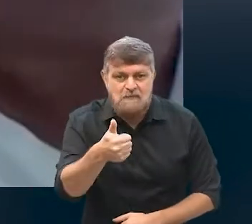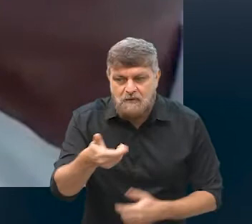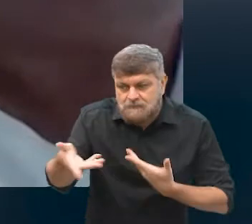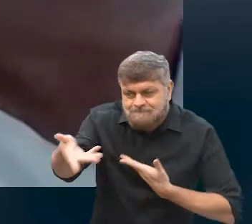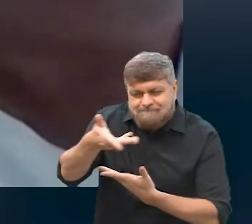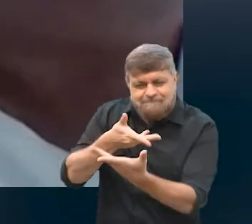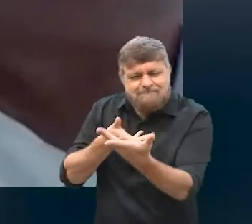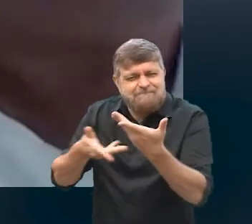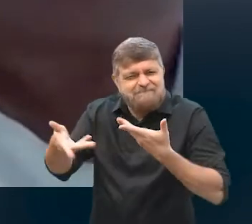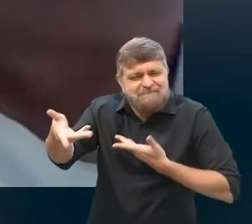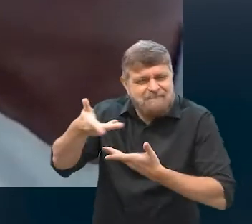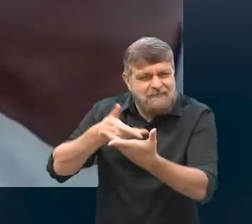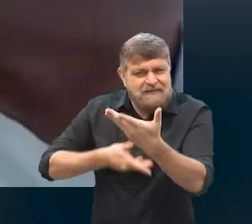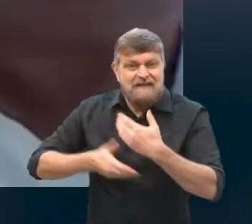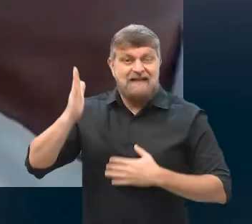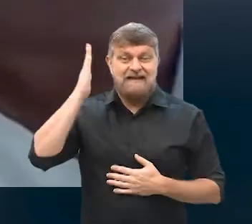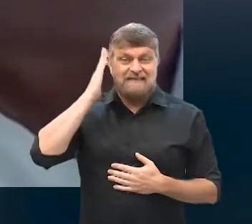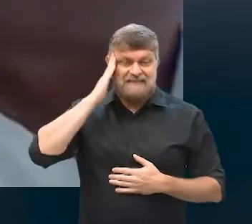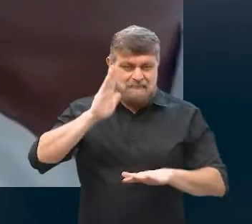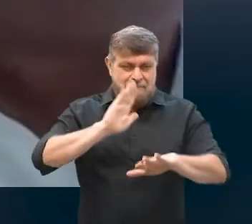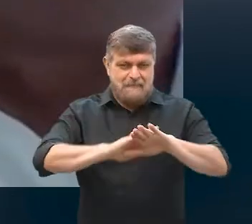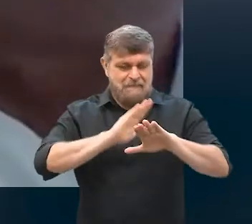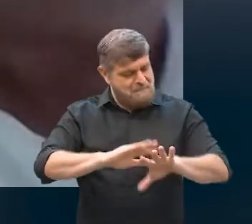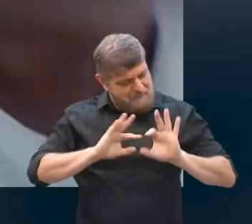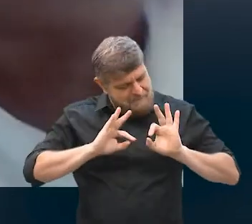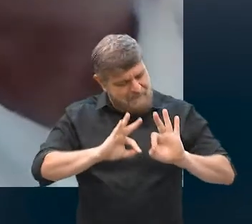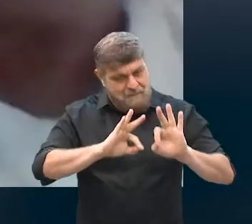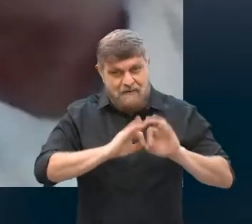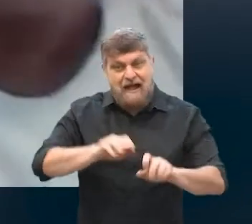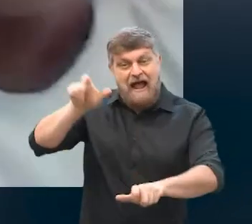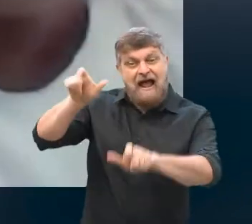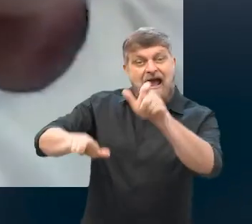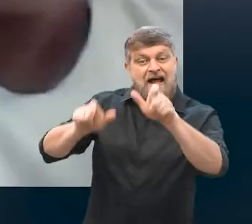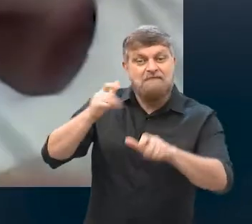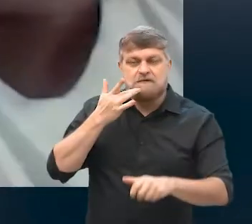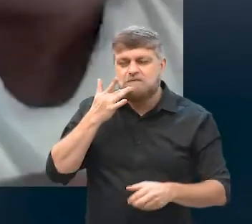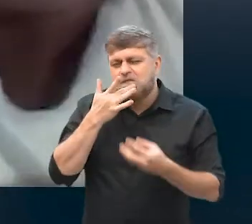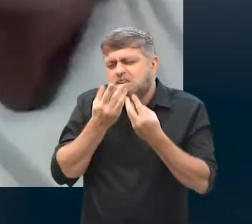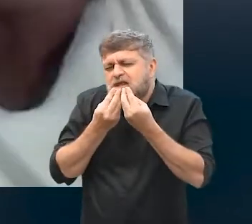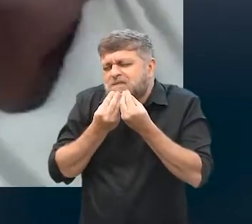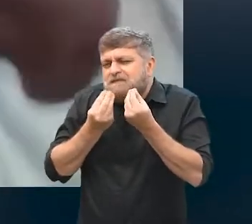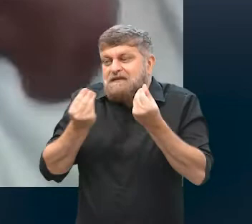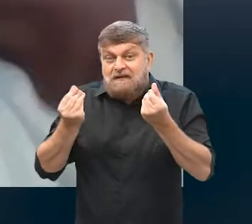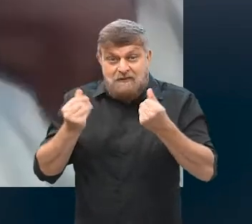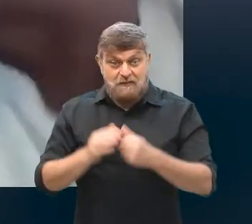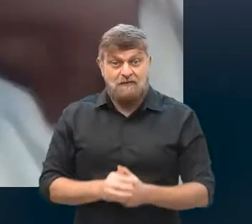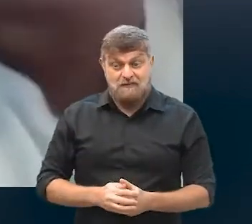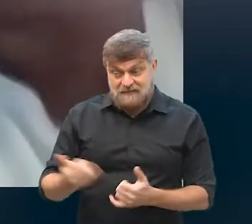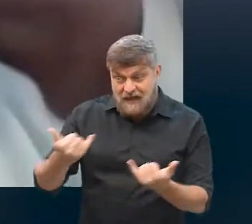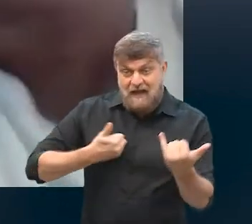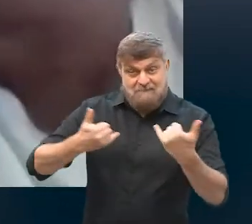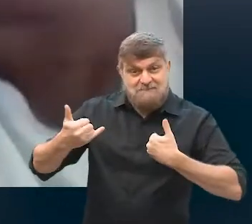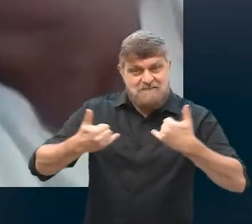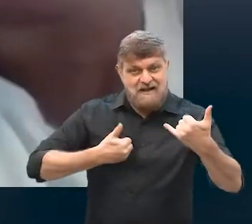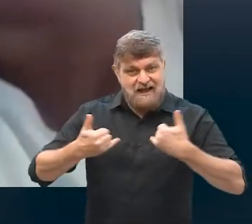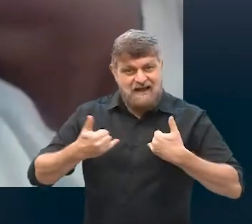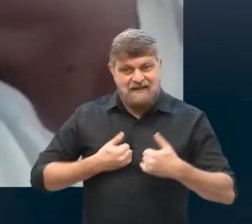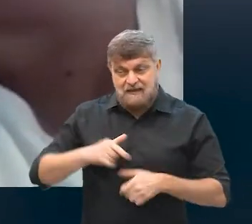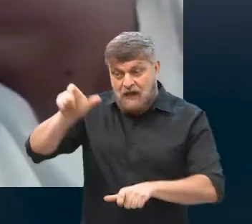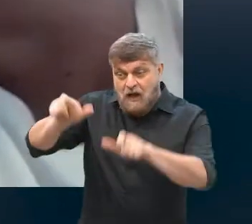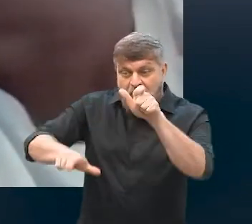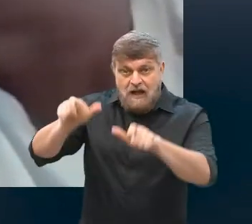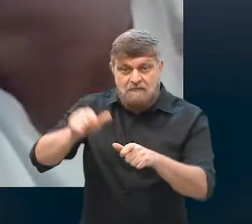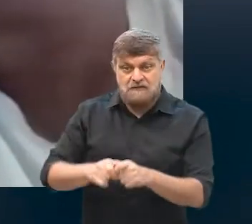retorno, porque a gente sabe que está fazendo a coisa certa, e que as pessoas gostam, reconhecem isso, e elas são